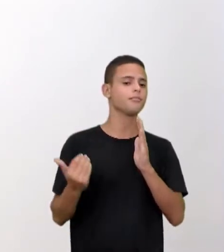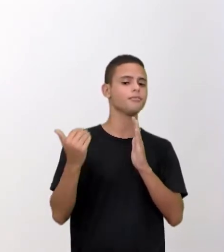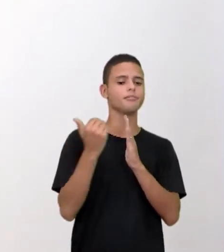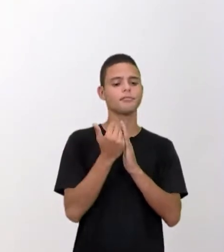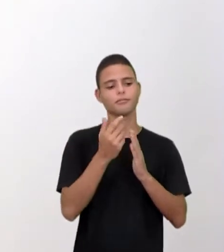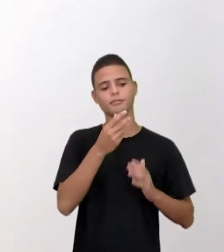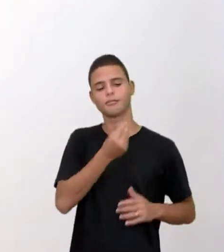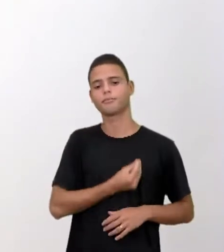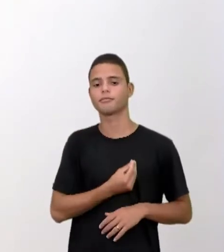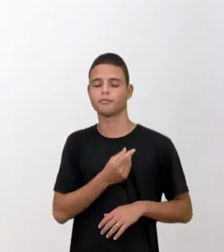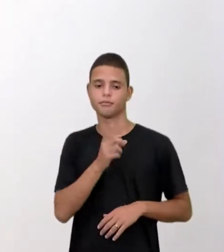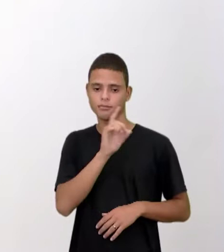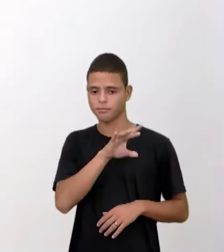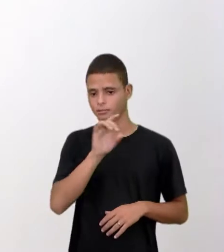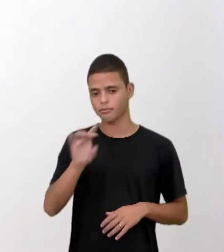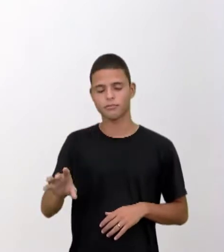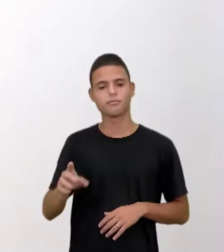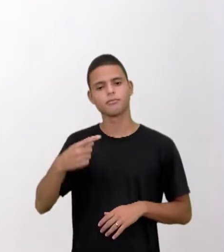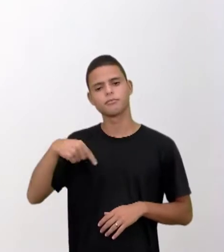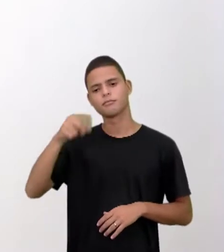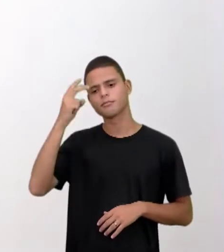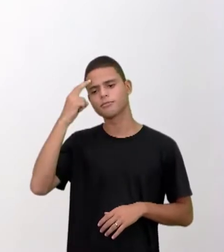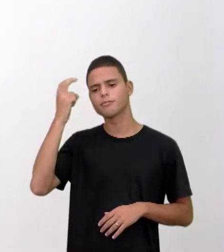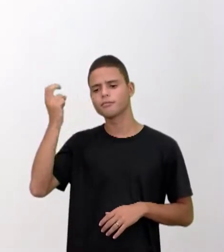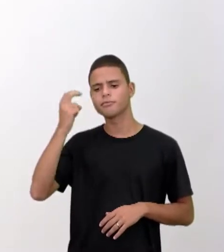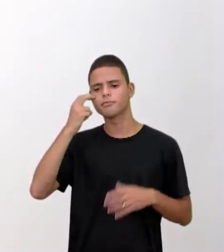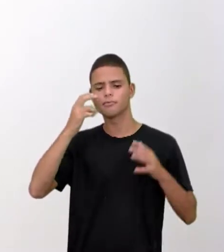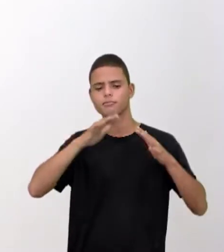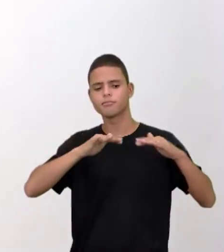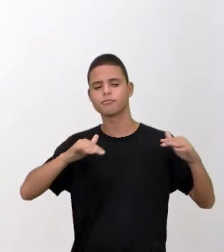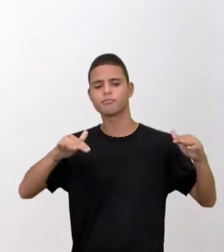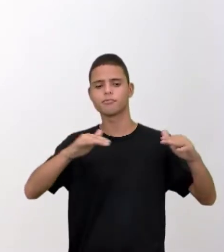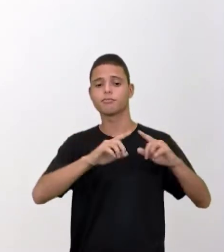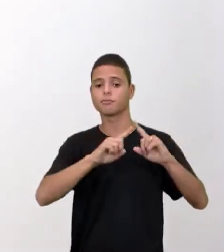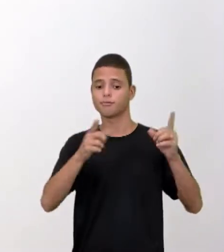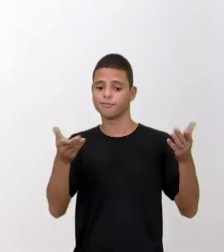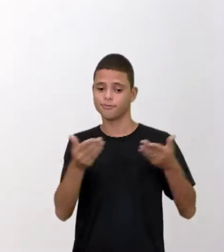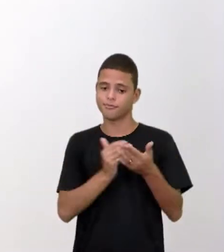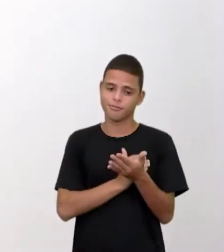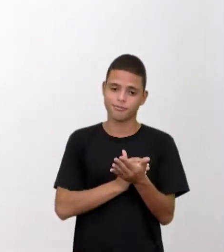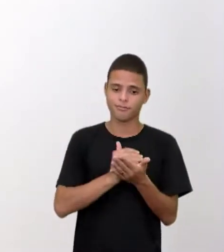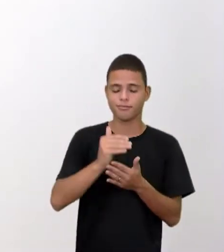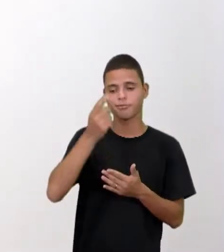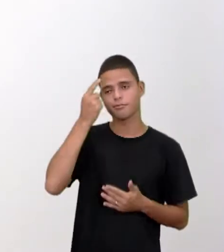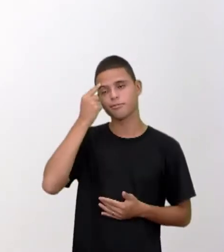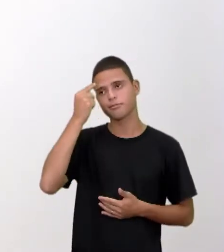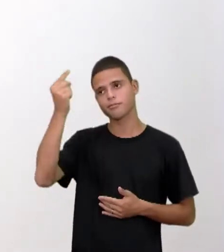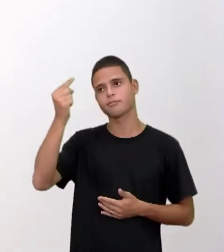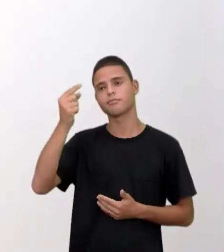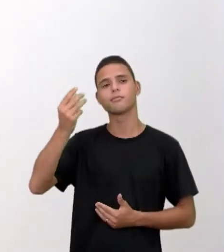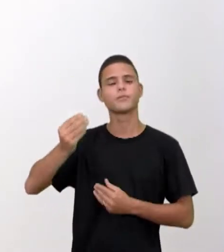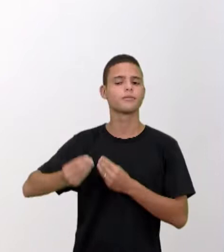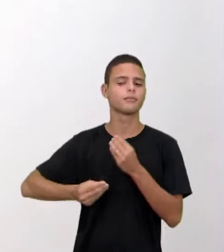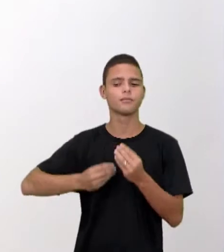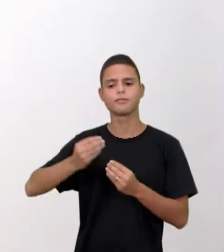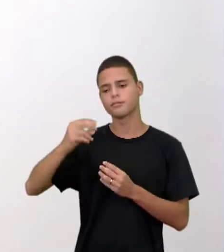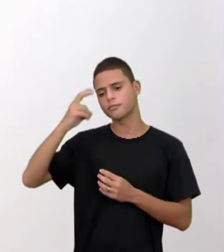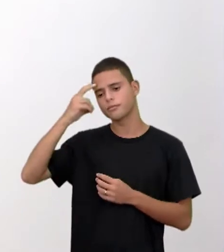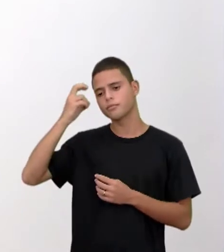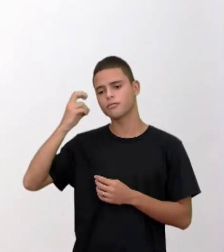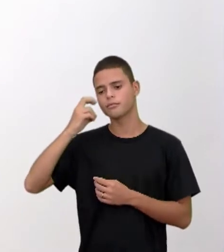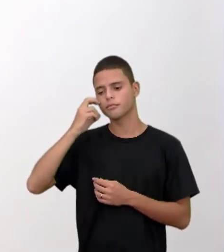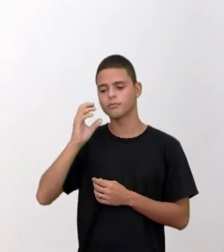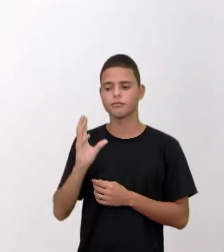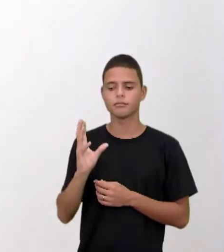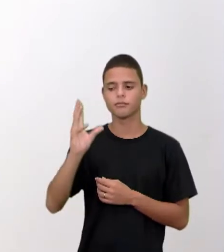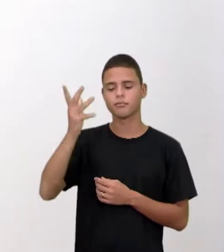Então a gente estava falando da cultura de um sentido mais amplo, mas agora a gente vai começar a pensar em como ela acontece para